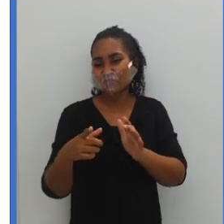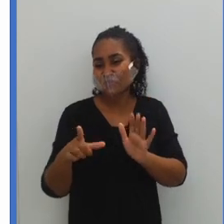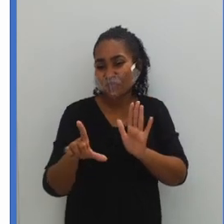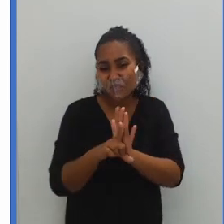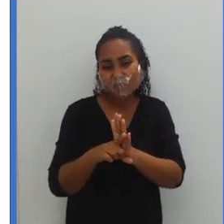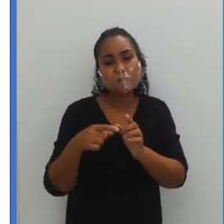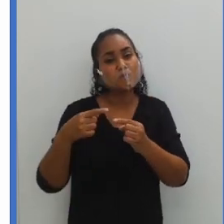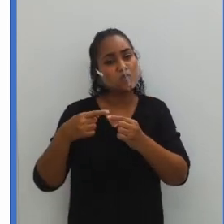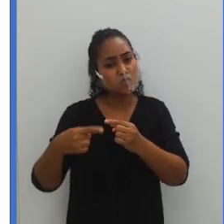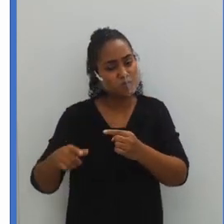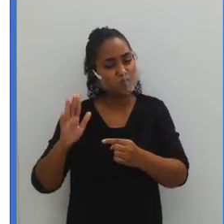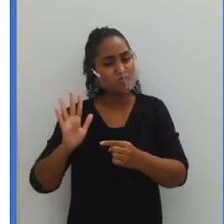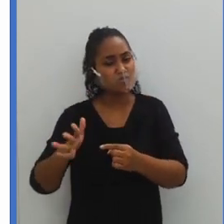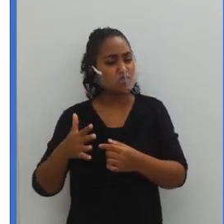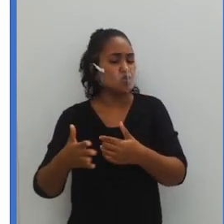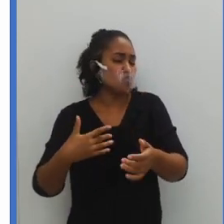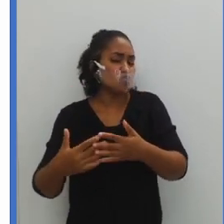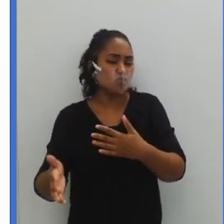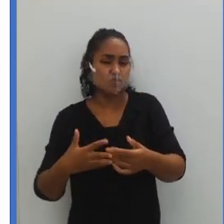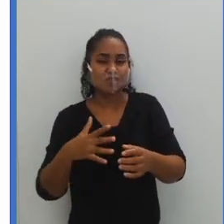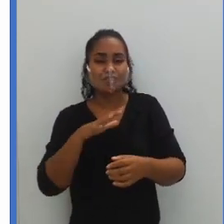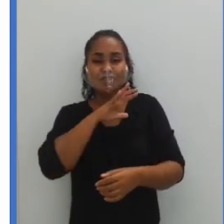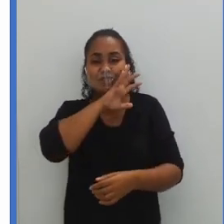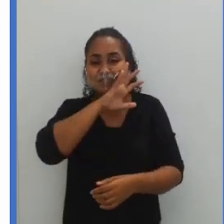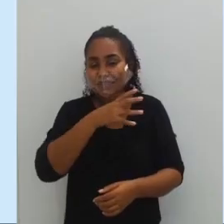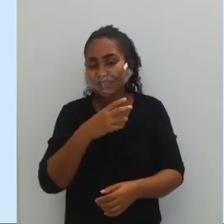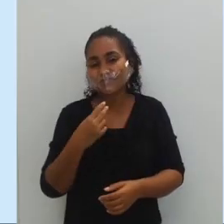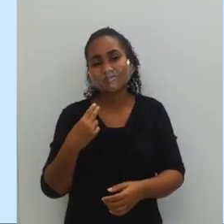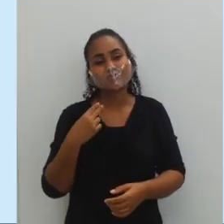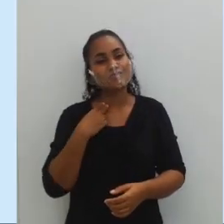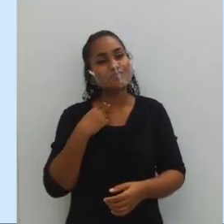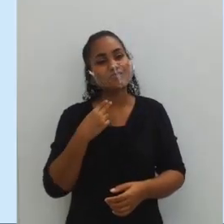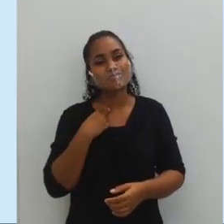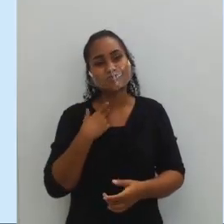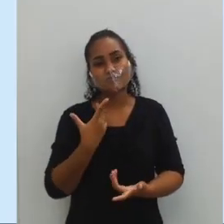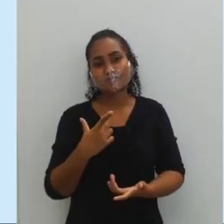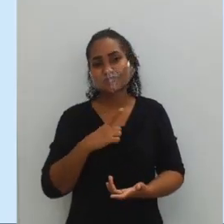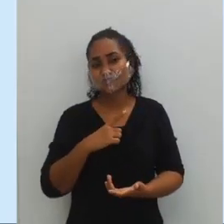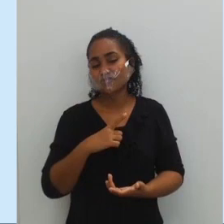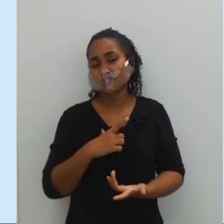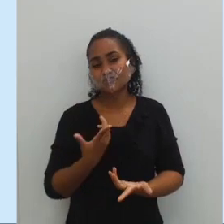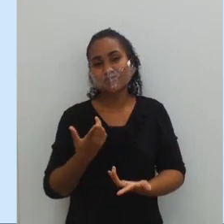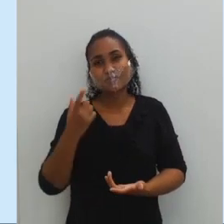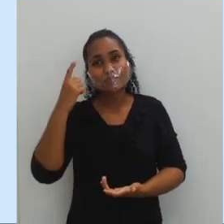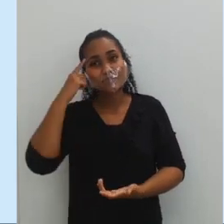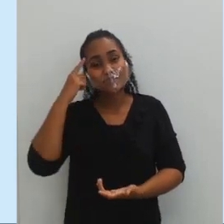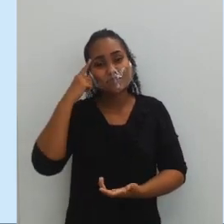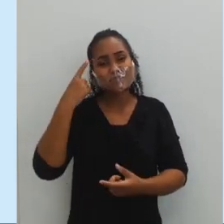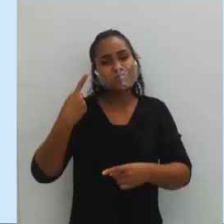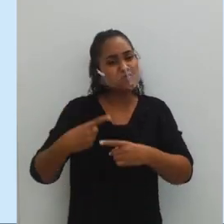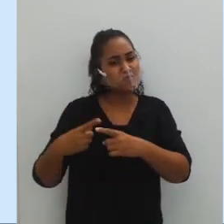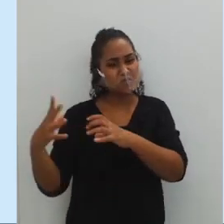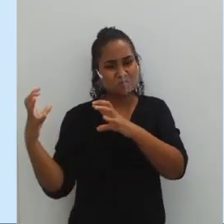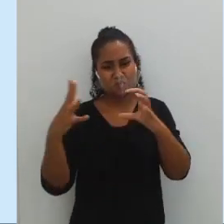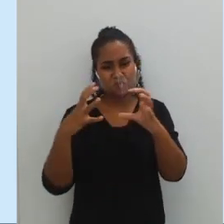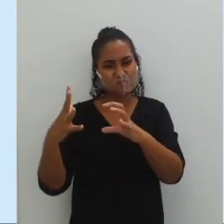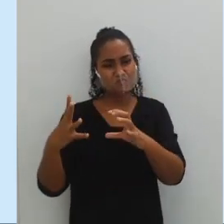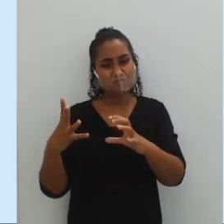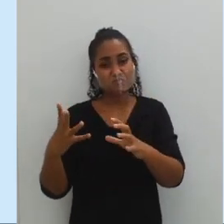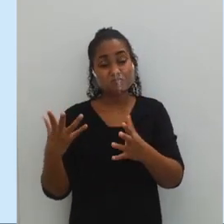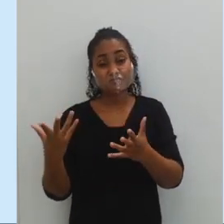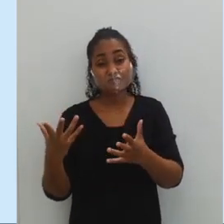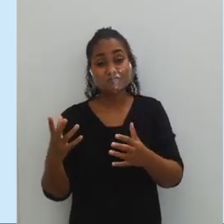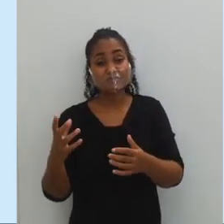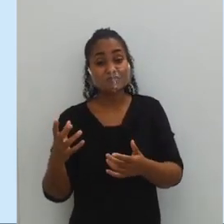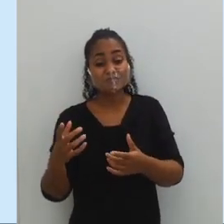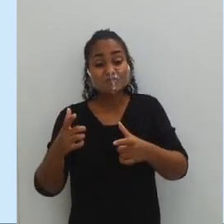de cachorro, rinha de qualquer animal que seja, de galo. Não é legal. Os bichinhos, eles não pensam, não sabem por que estão brigando ali.